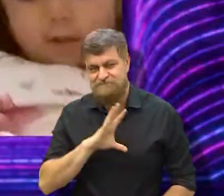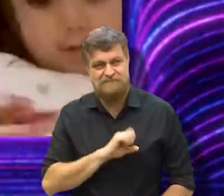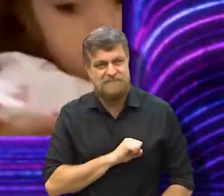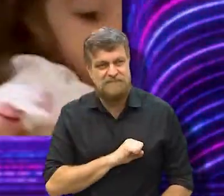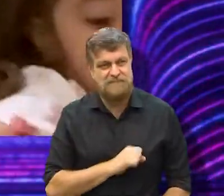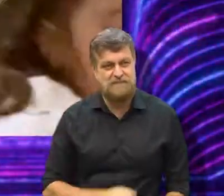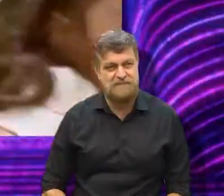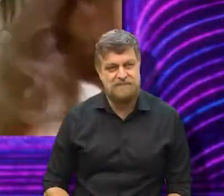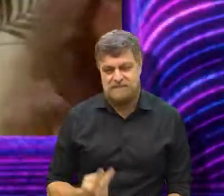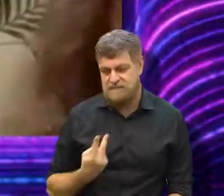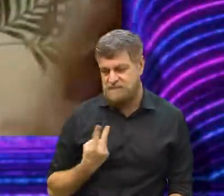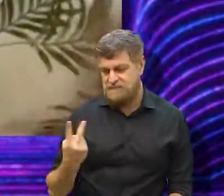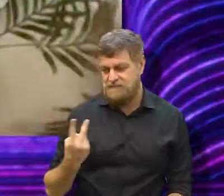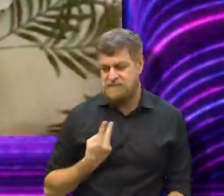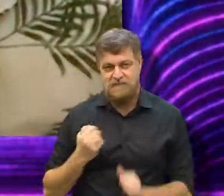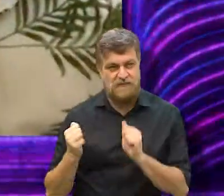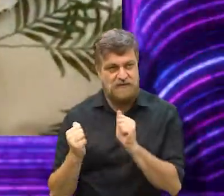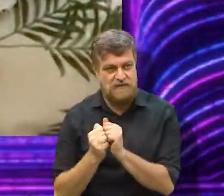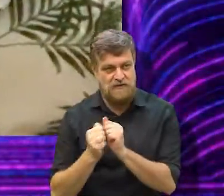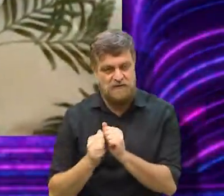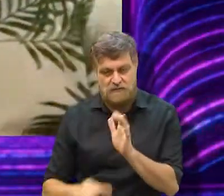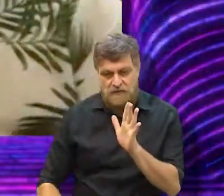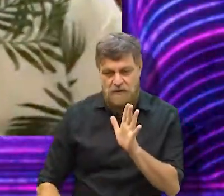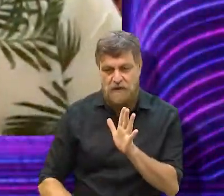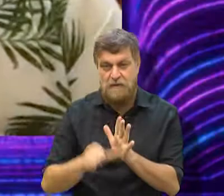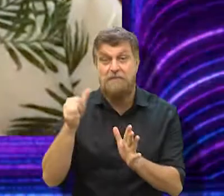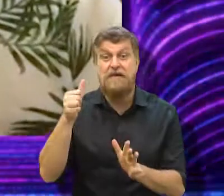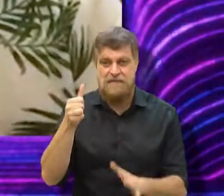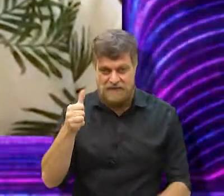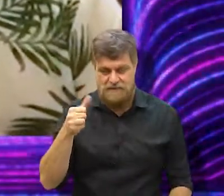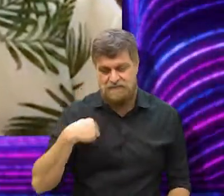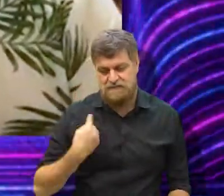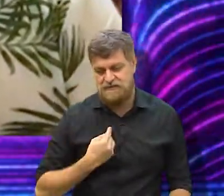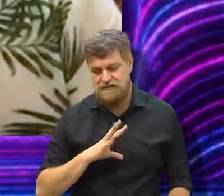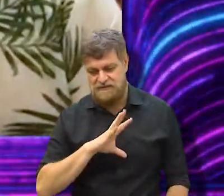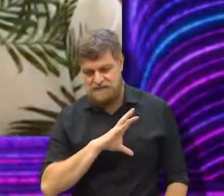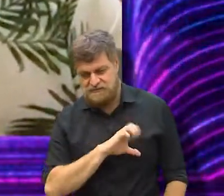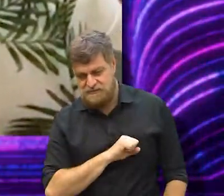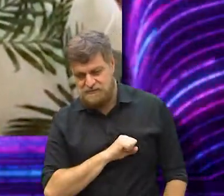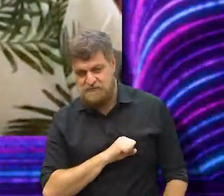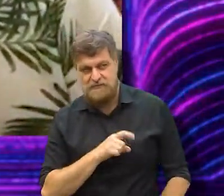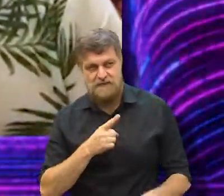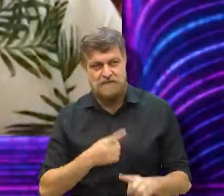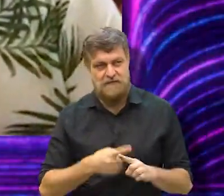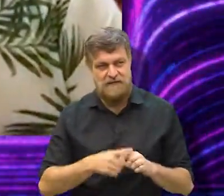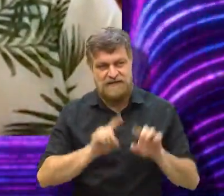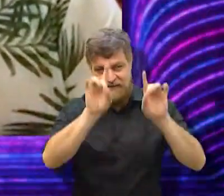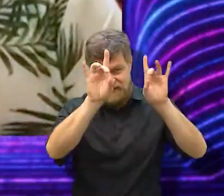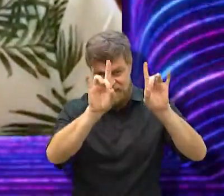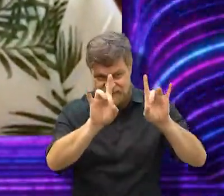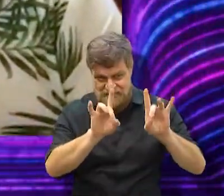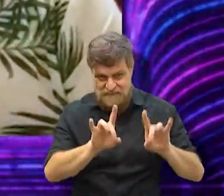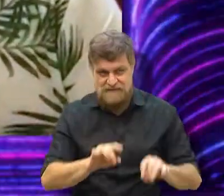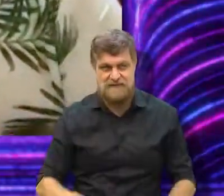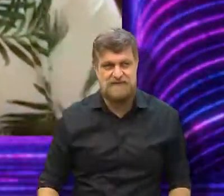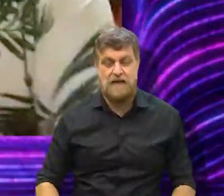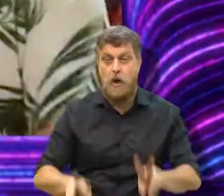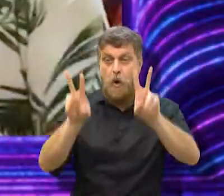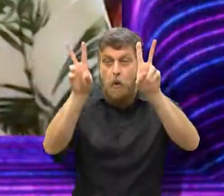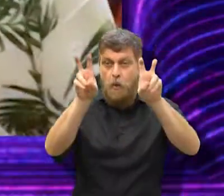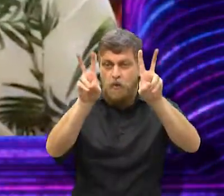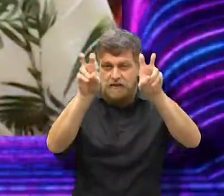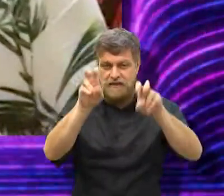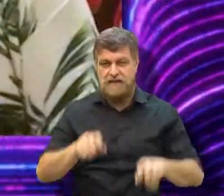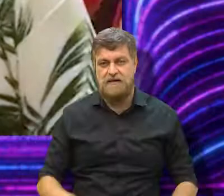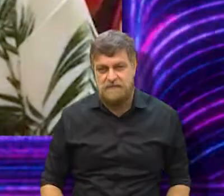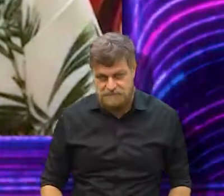Junto com ela, né? Eu gostei muito lá desse número 1, com todo o sentido, especialmente a temática,